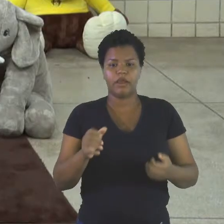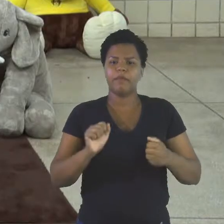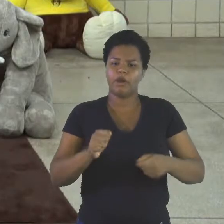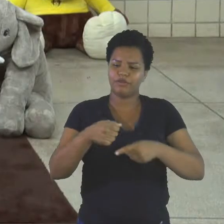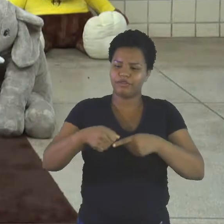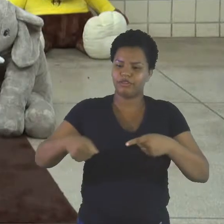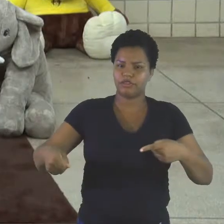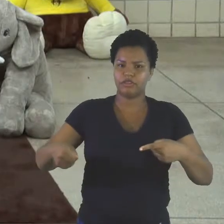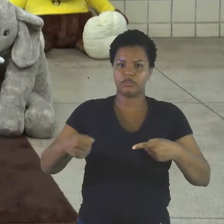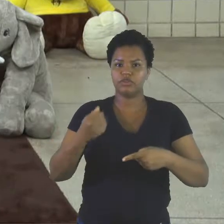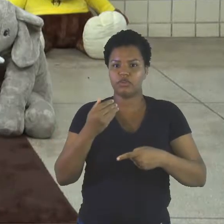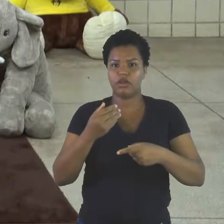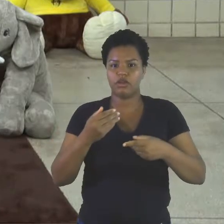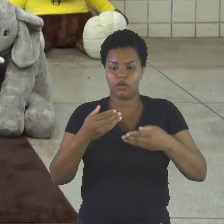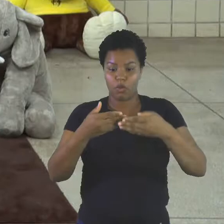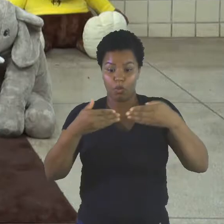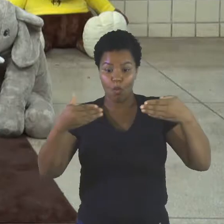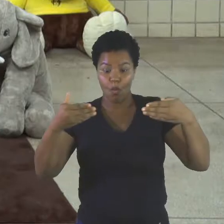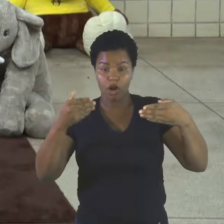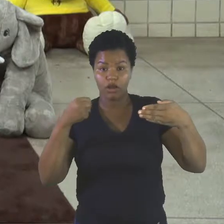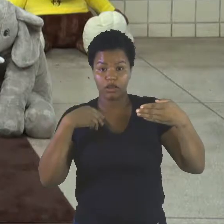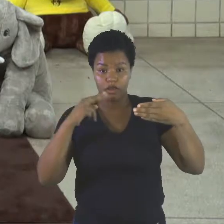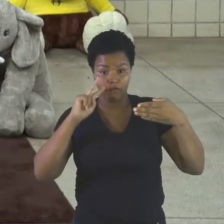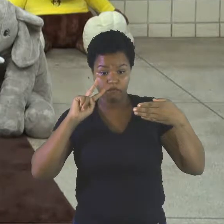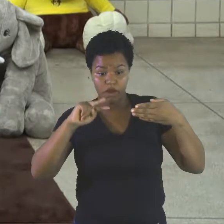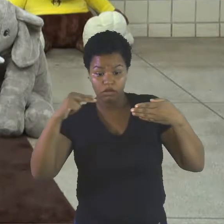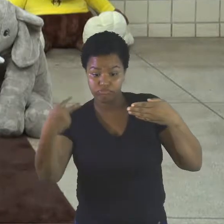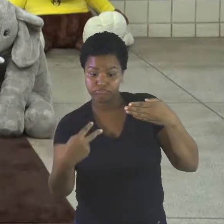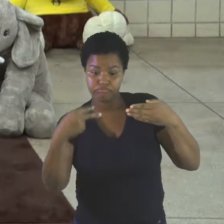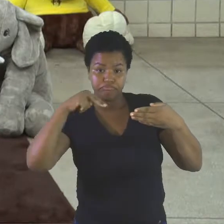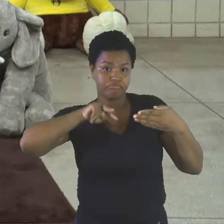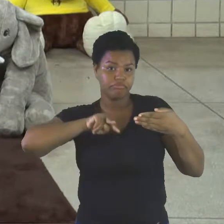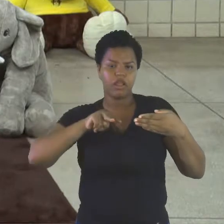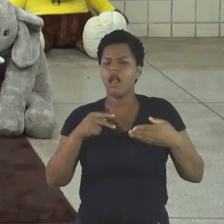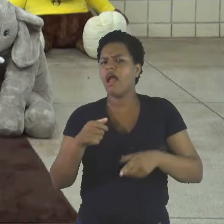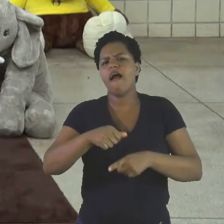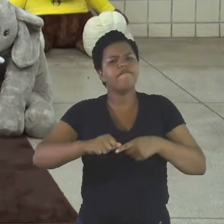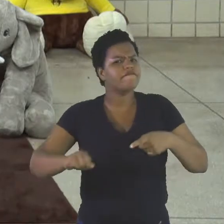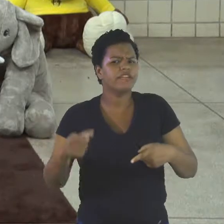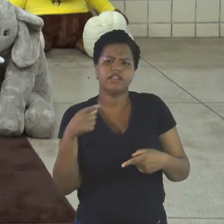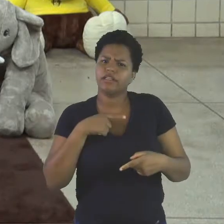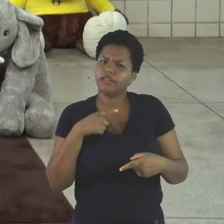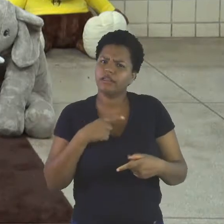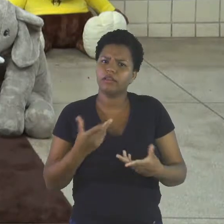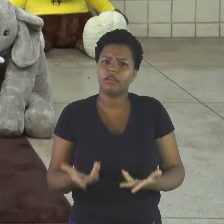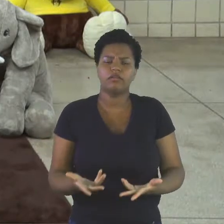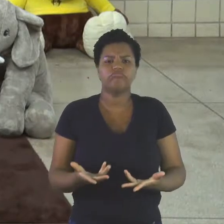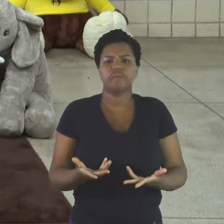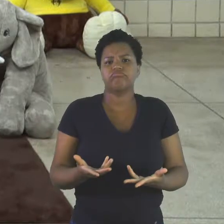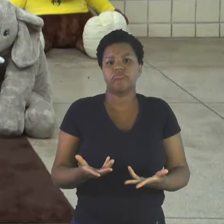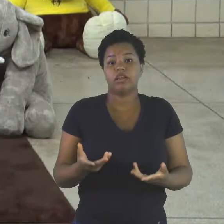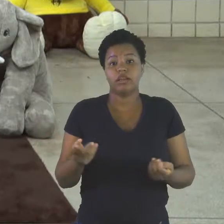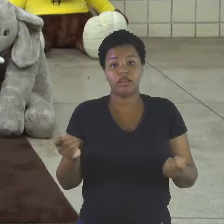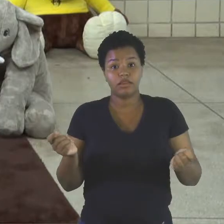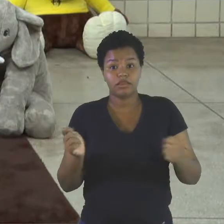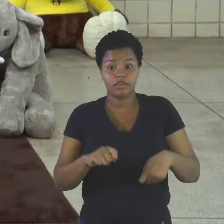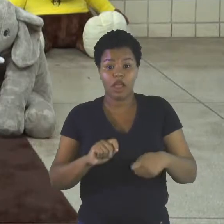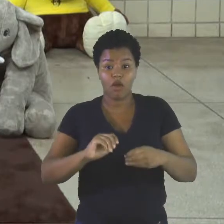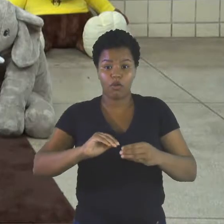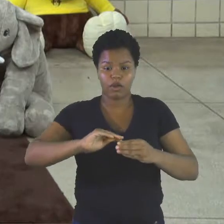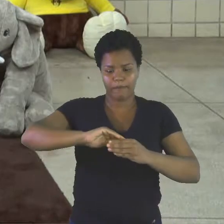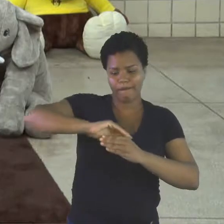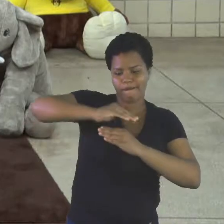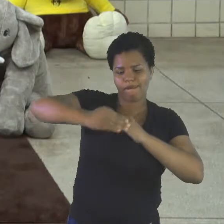transparente que você tem em casa a fita que você tiver de forma que a gente consiga prender Esses animais em uma